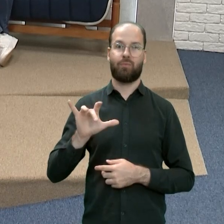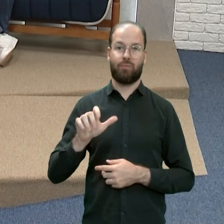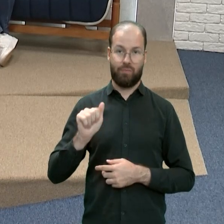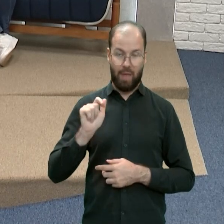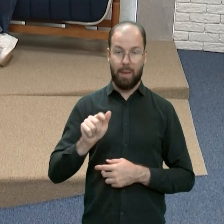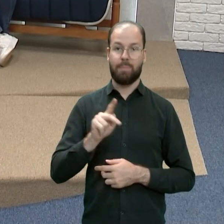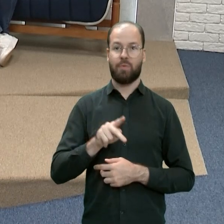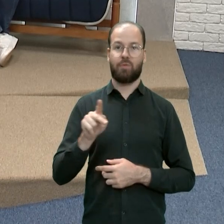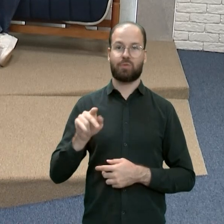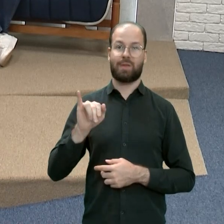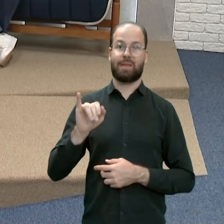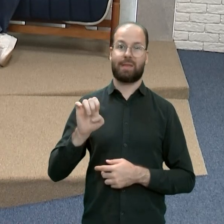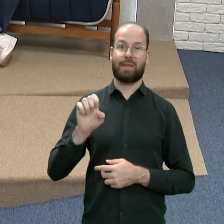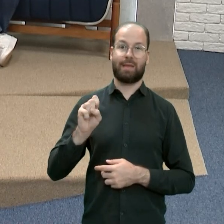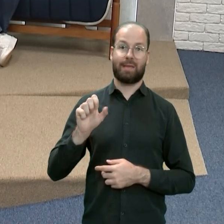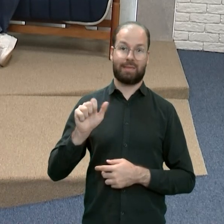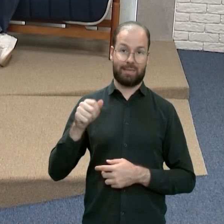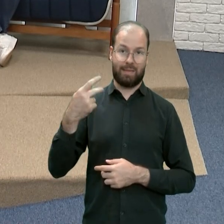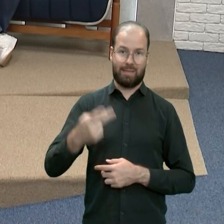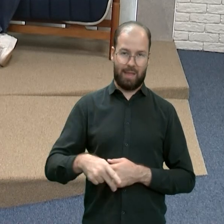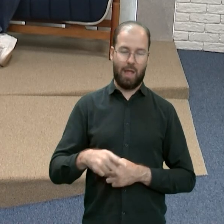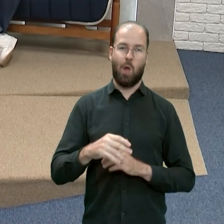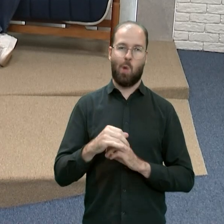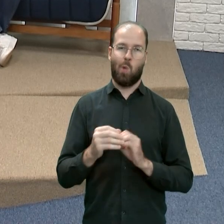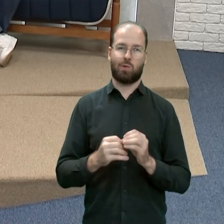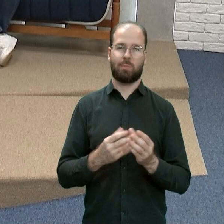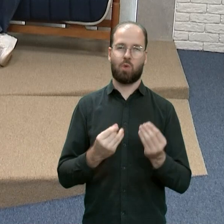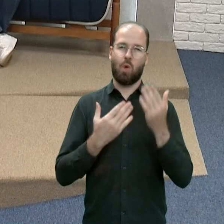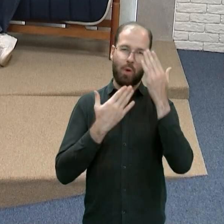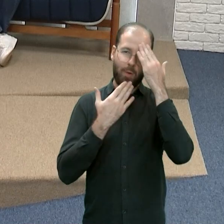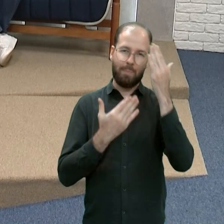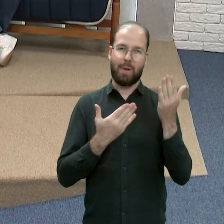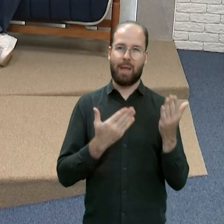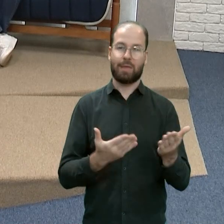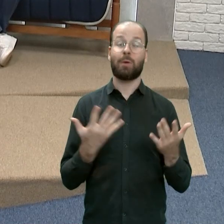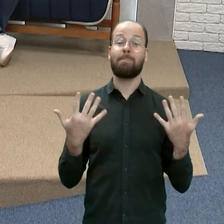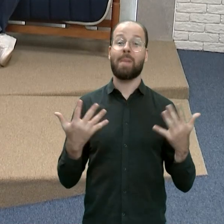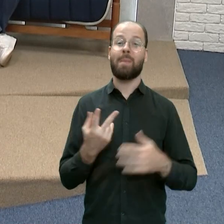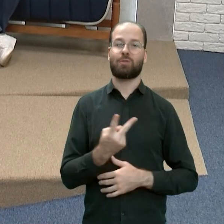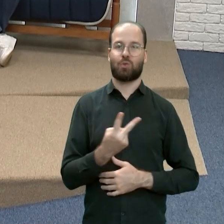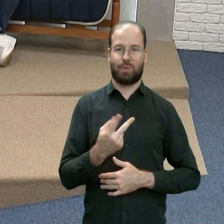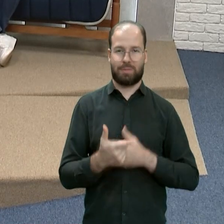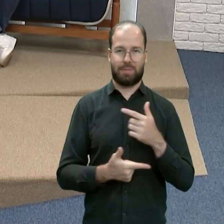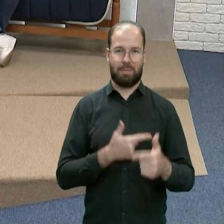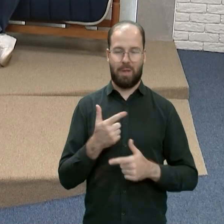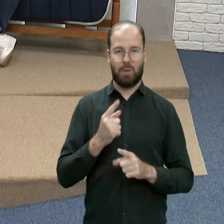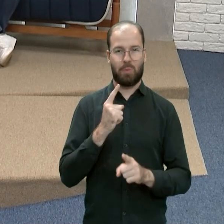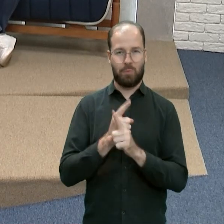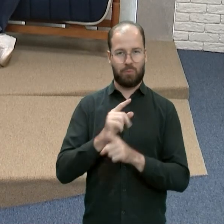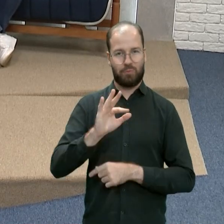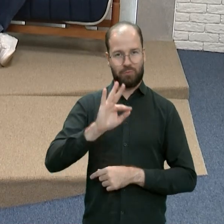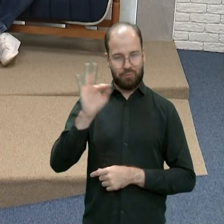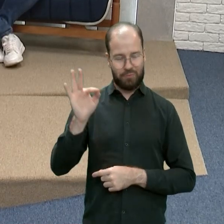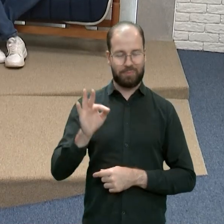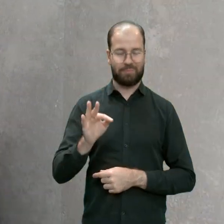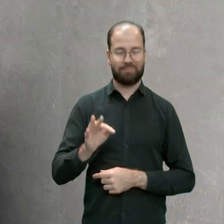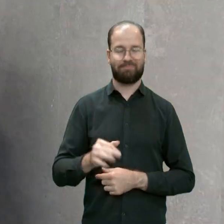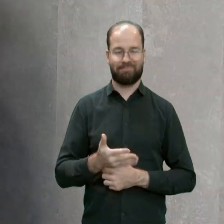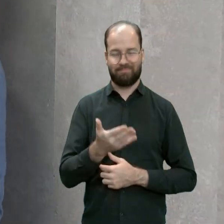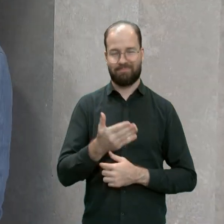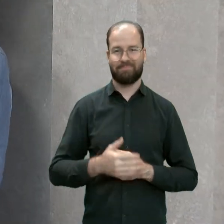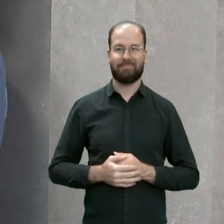Estudos Socioambientais aqui da UFG. Muito obrigado, parabéns pelo trabalho de vocês e até uma próxima. Eu que agradeço. Sucesso.